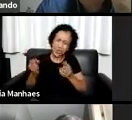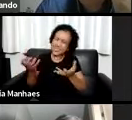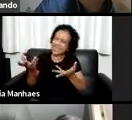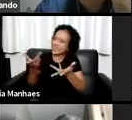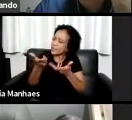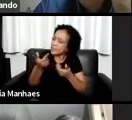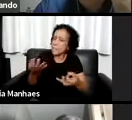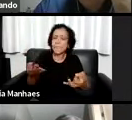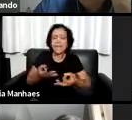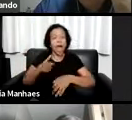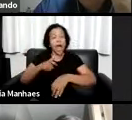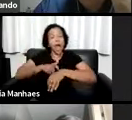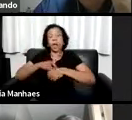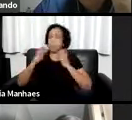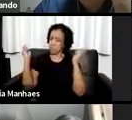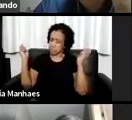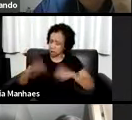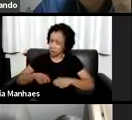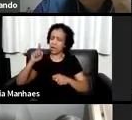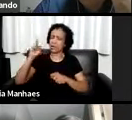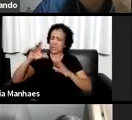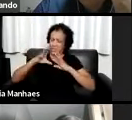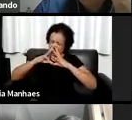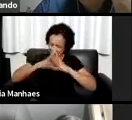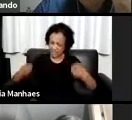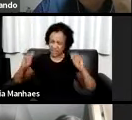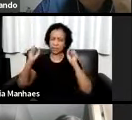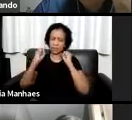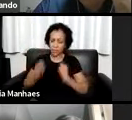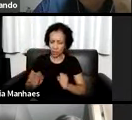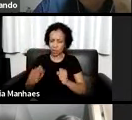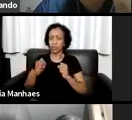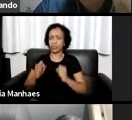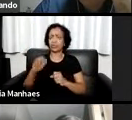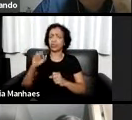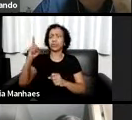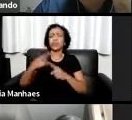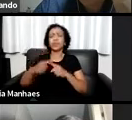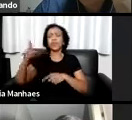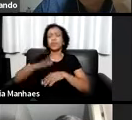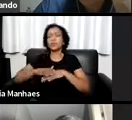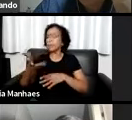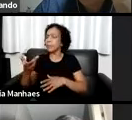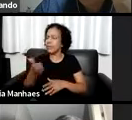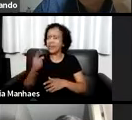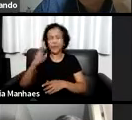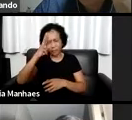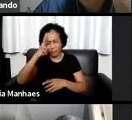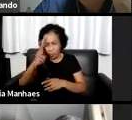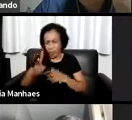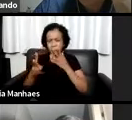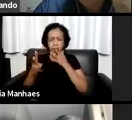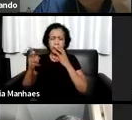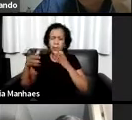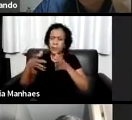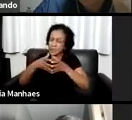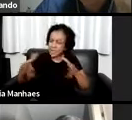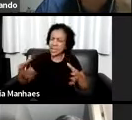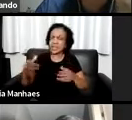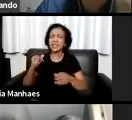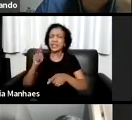nesta hora. E nós te louvamos, Senhor, pelos teus feitos poderosos, pela tua grandeza. Ó Senhor amado,